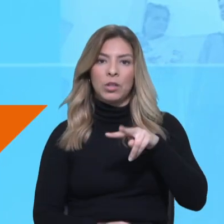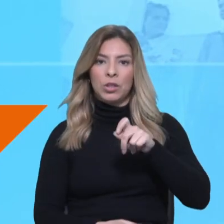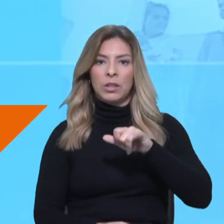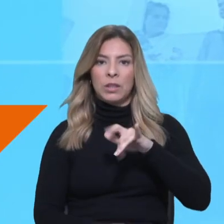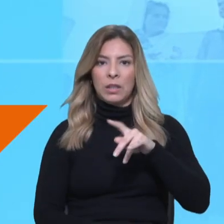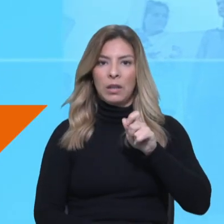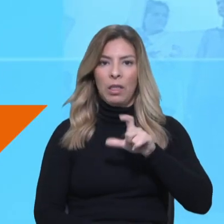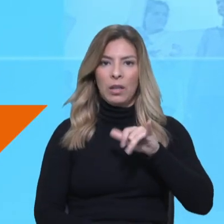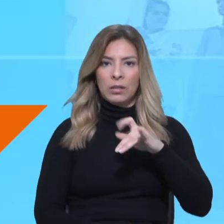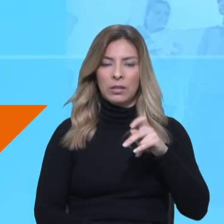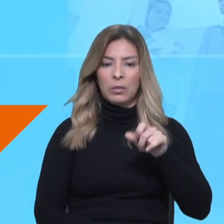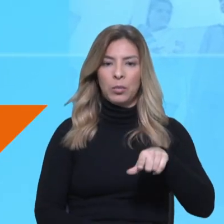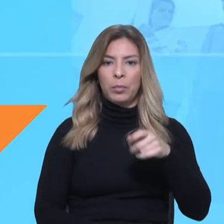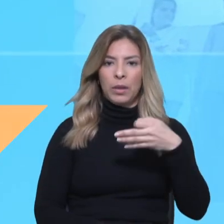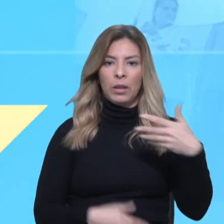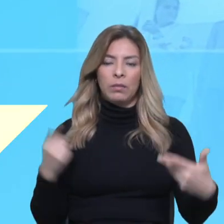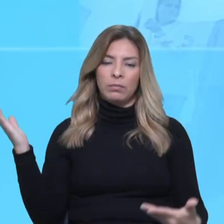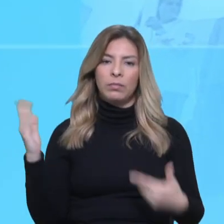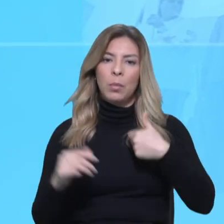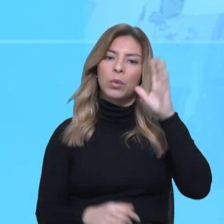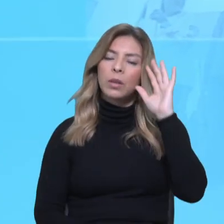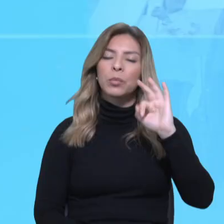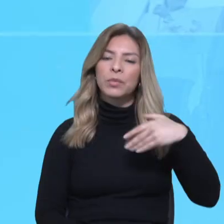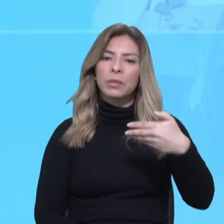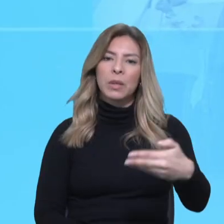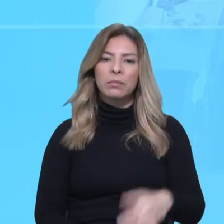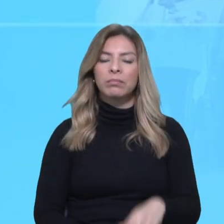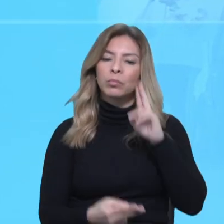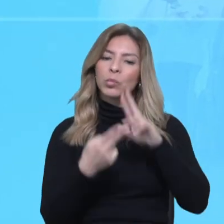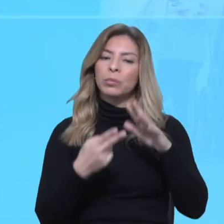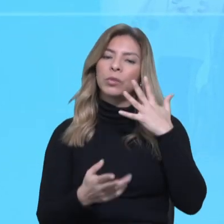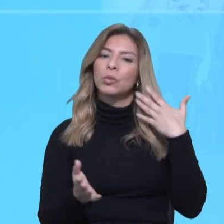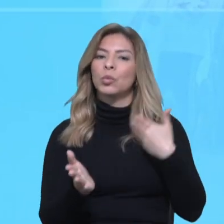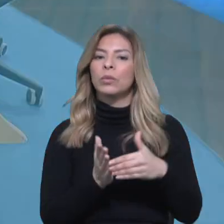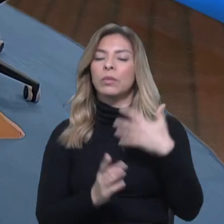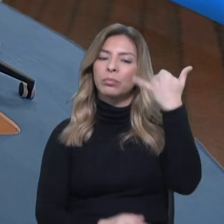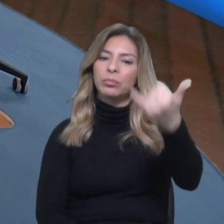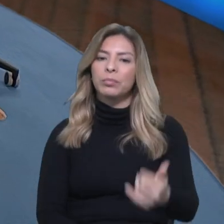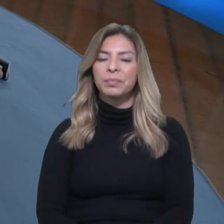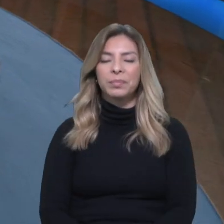agência.eclesia.pt. Votos de uma ótima tarde, bom fim de semana. Até a próxima segunda-feira, se Deus quiser.